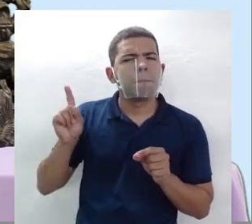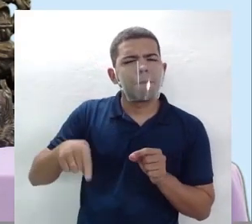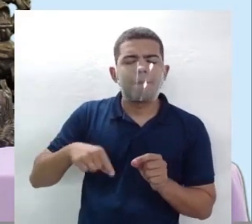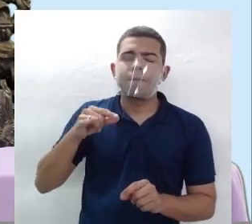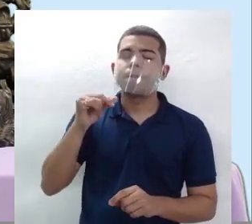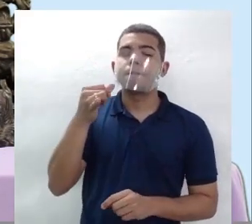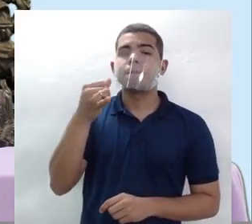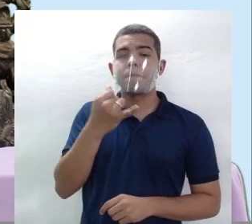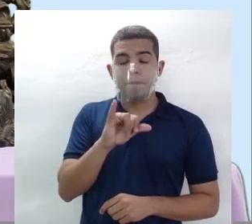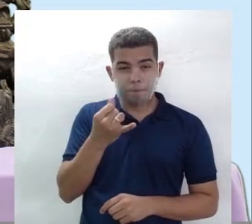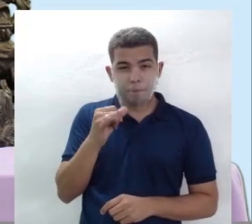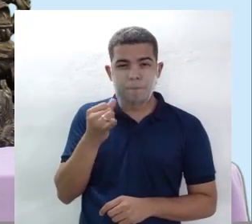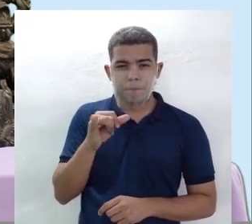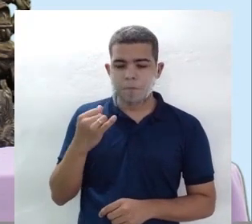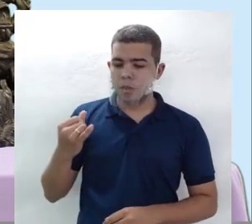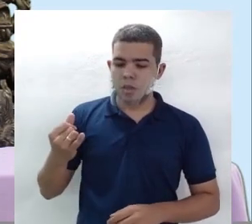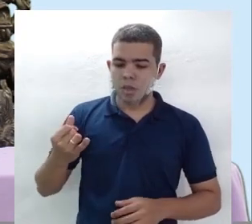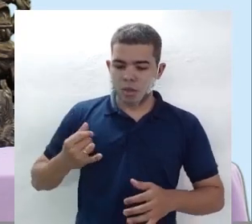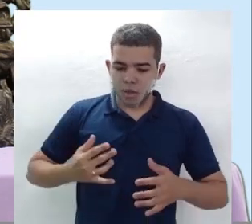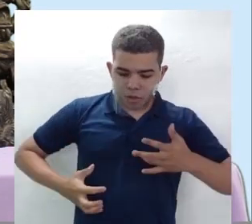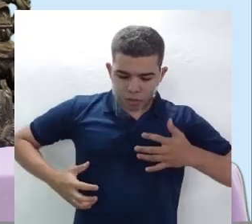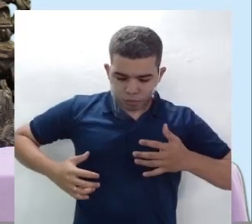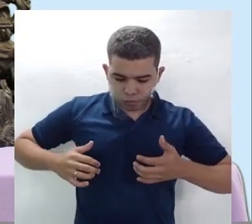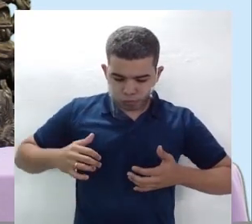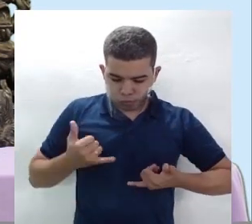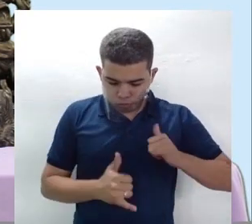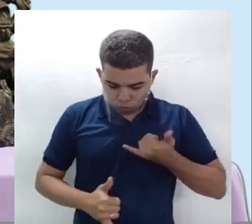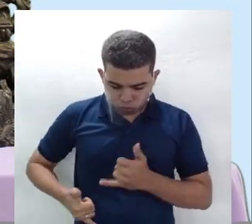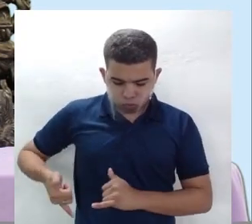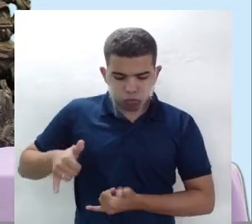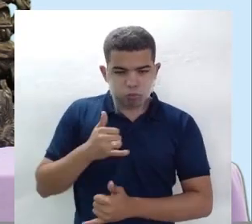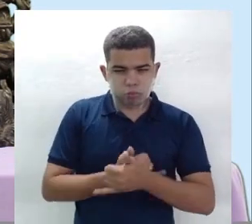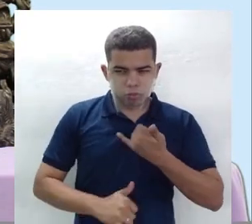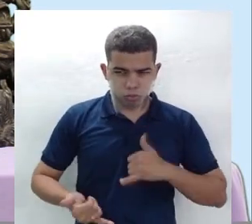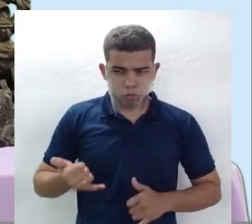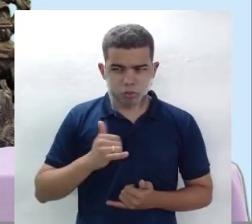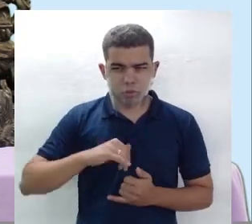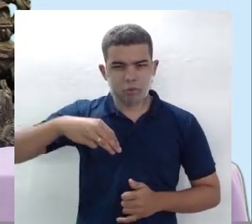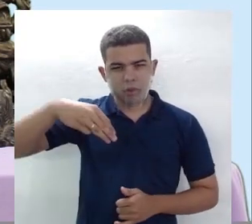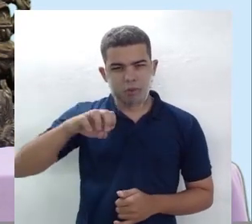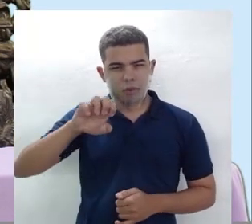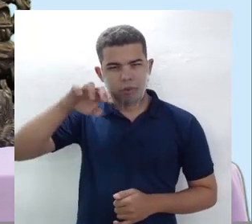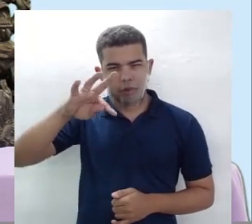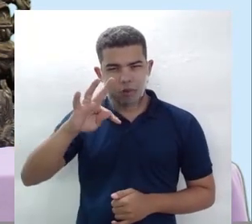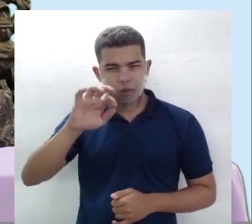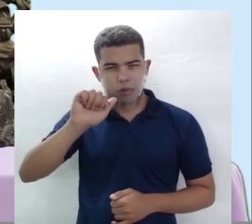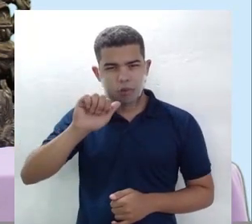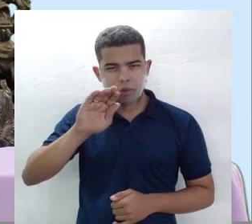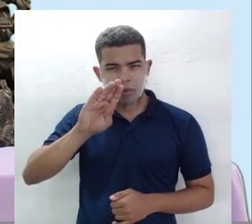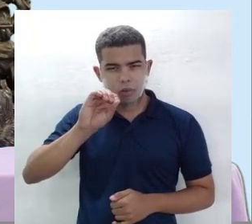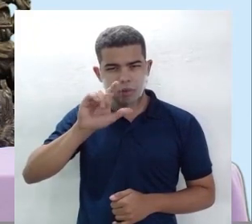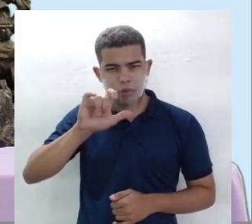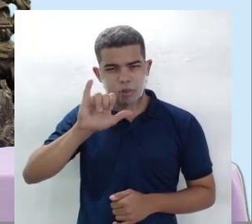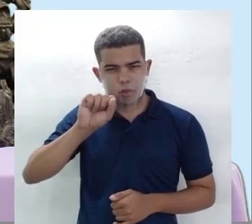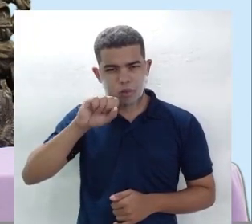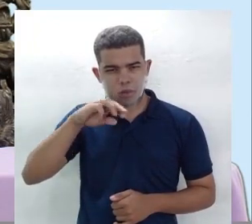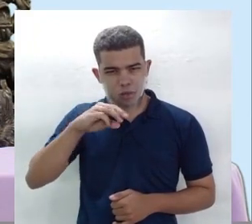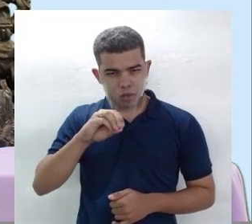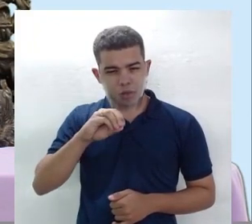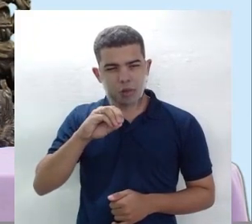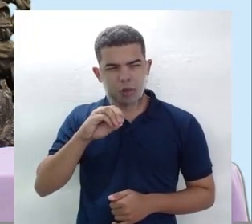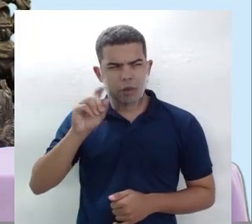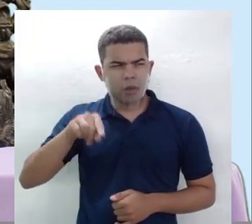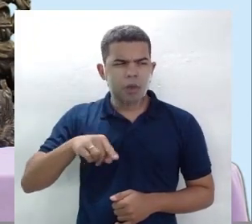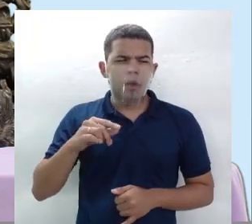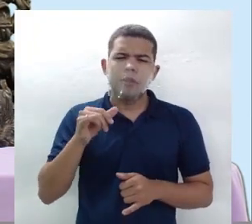seu metabolismo. E se eu falo de metabolismo, eu estou falando de energia. Energia que a